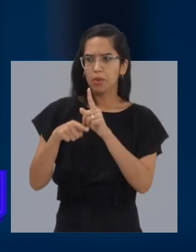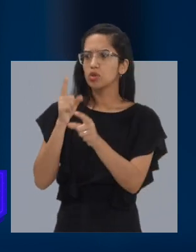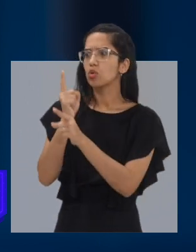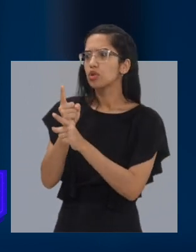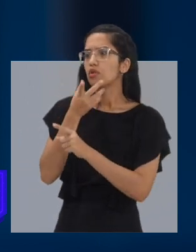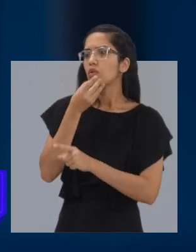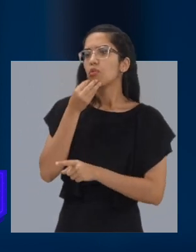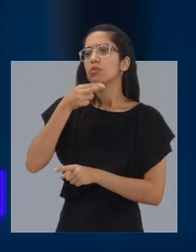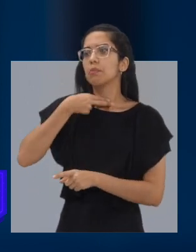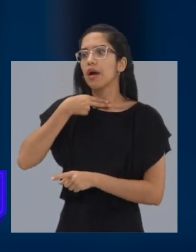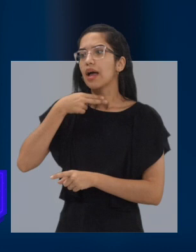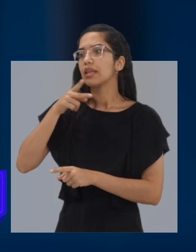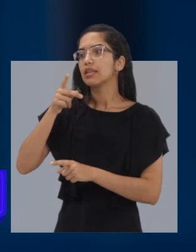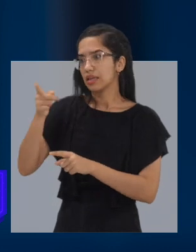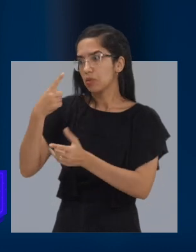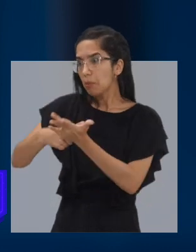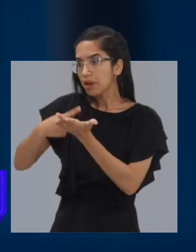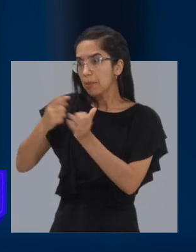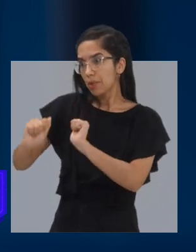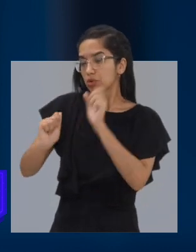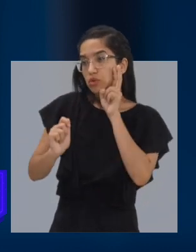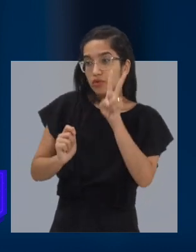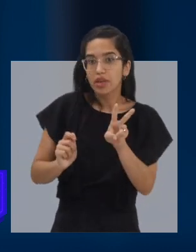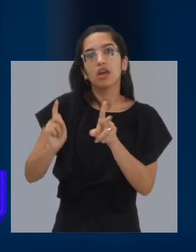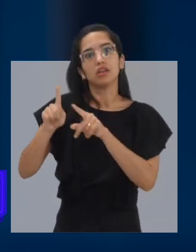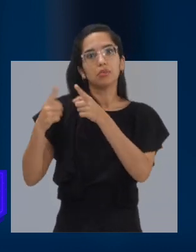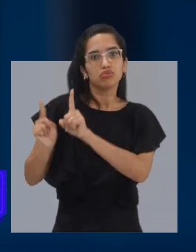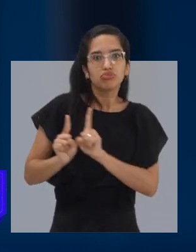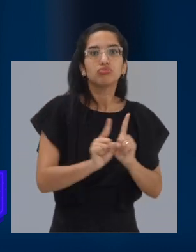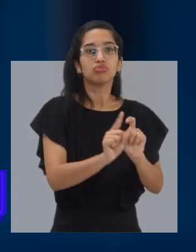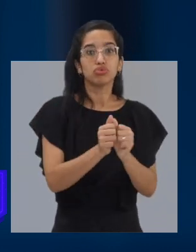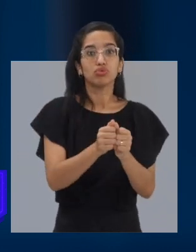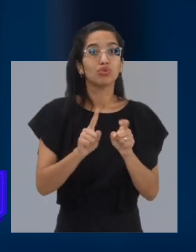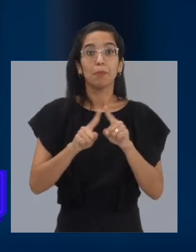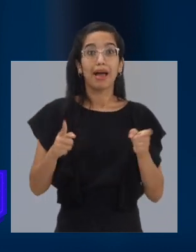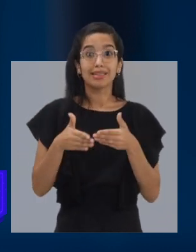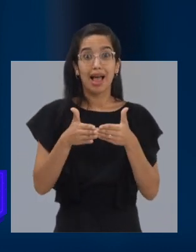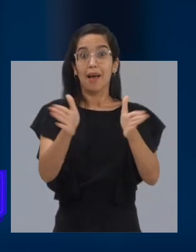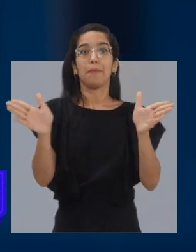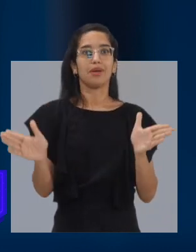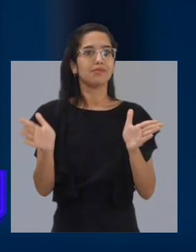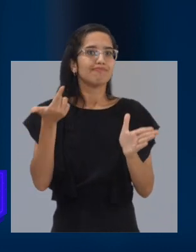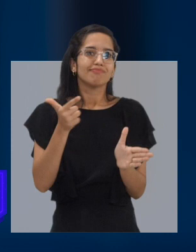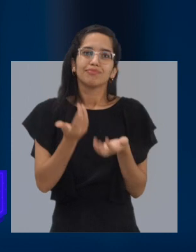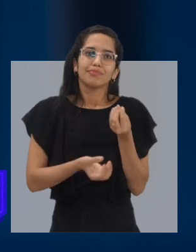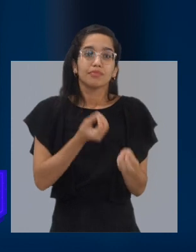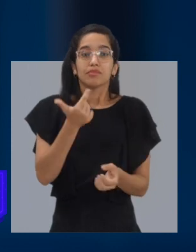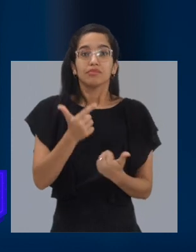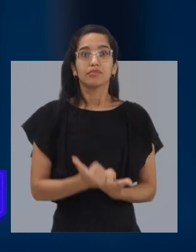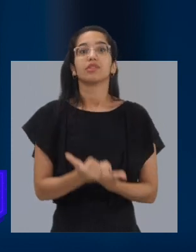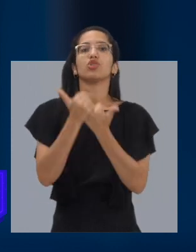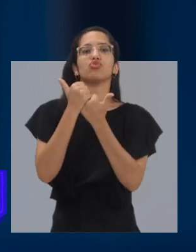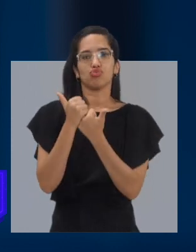e lhe mostrava. Mas ele não era aberto, porque não tinha condições, não tinha apoio para ser